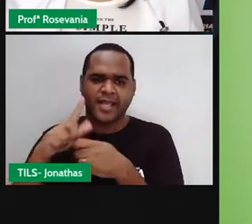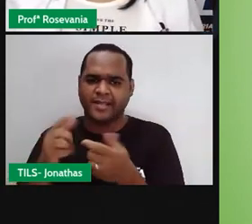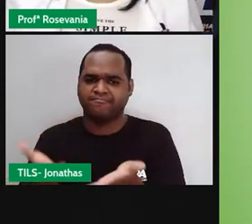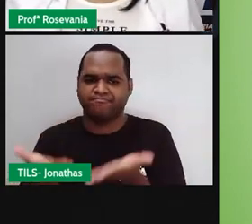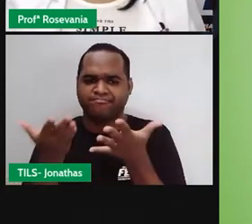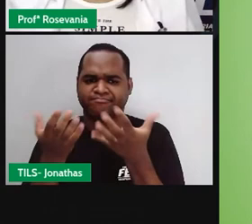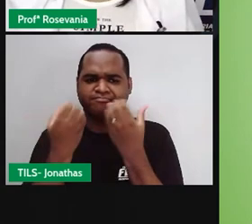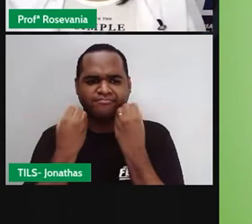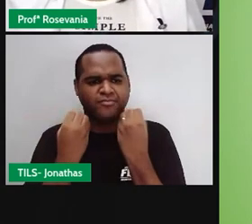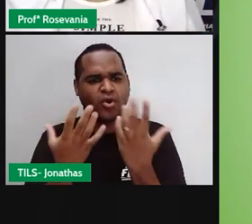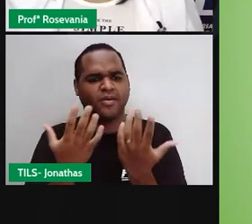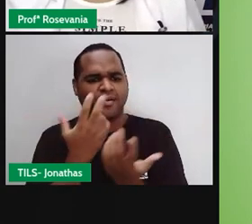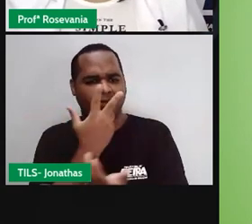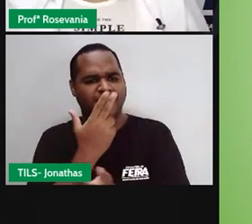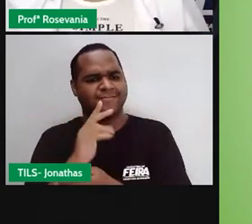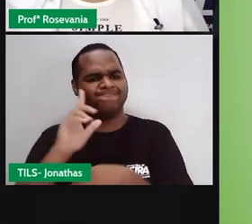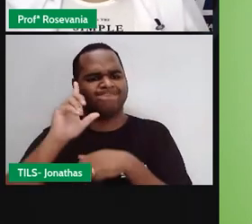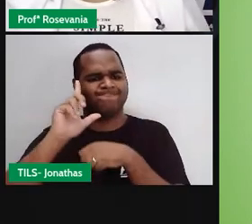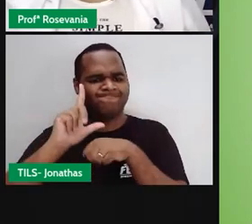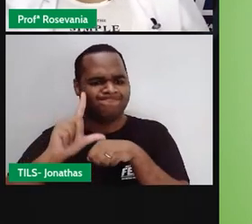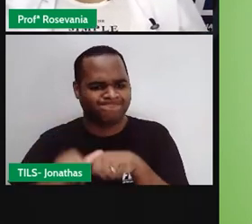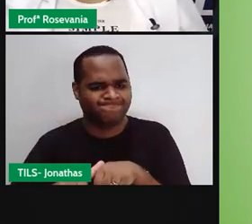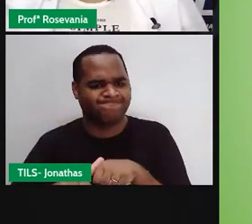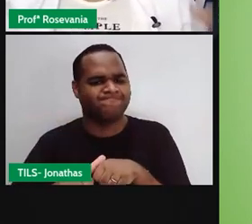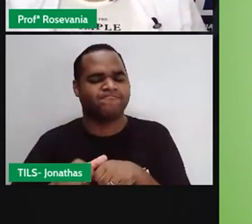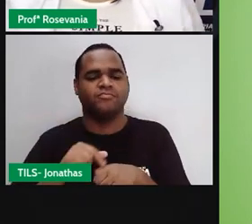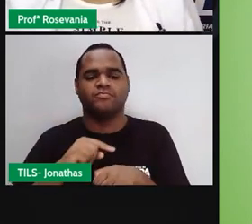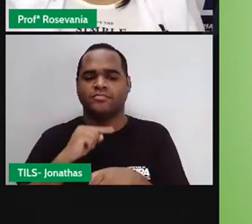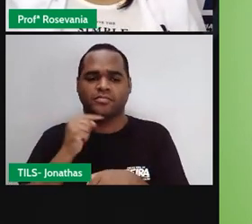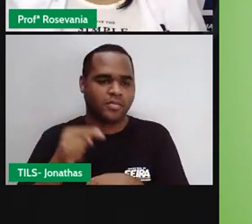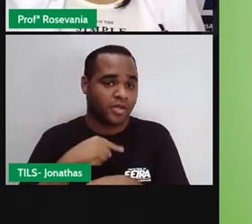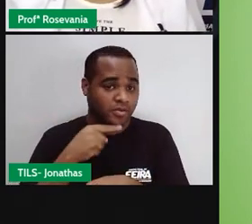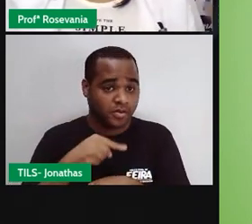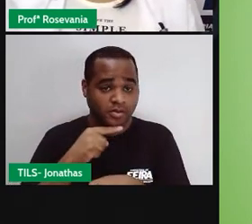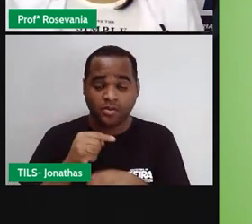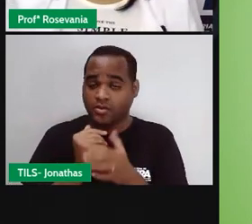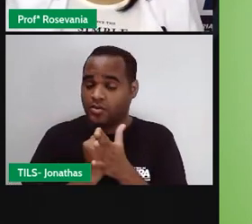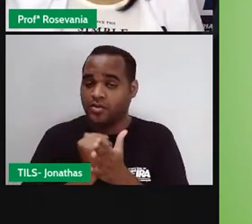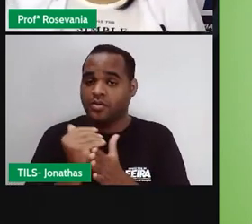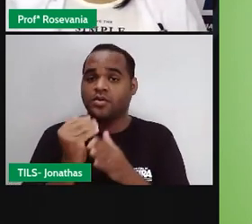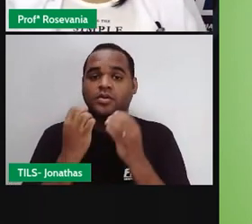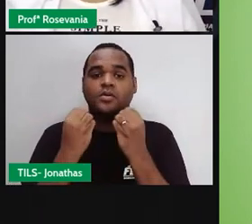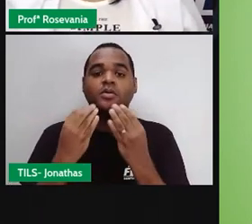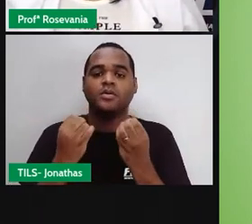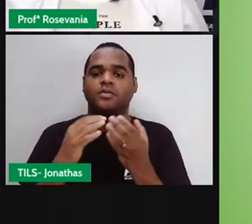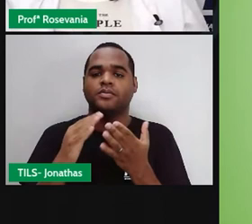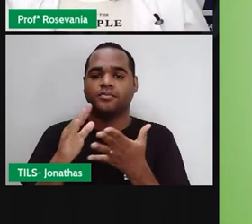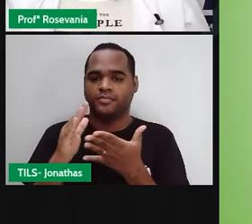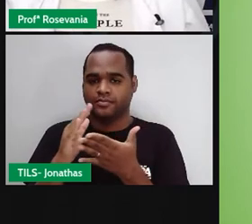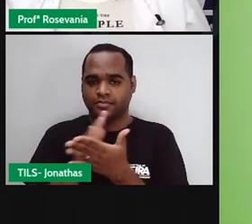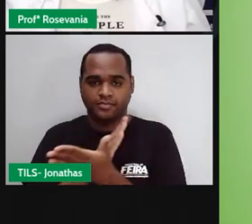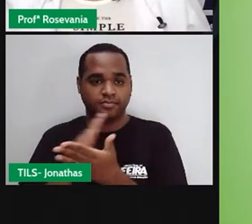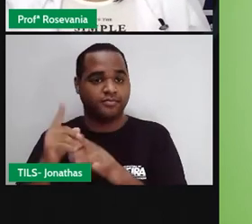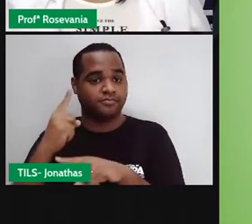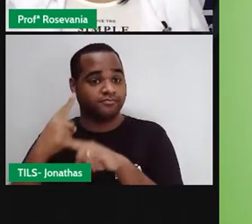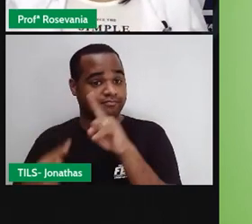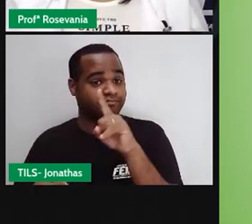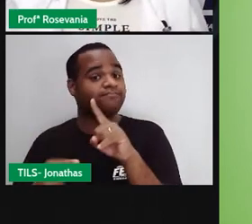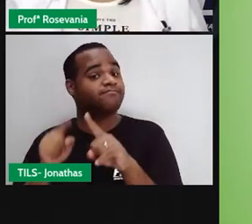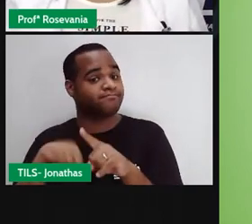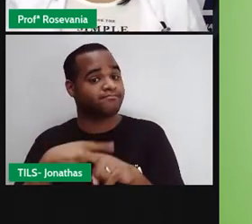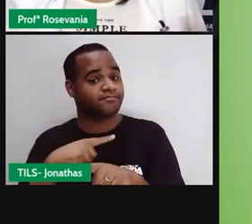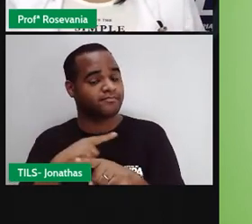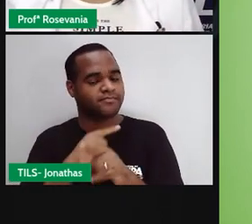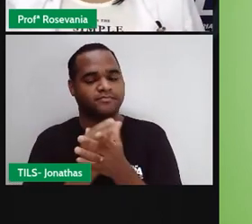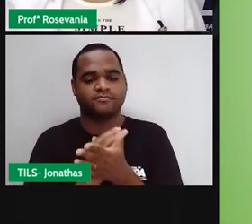que tinha e tudo, a gente infelizmente não começou, justamente pelo fato que tinha aquela proibição. Depois a gente começou a